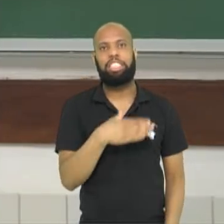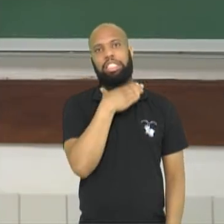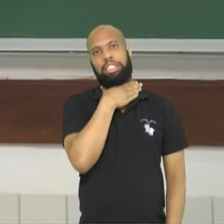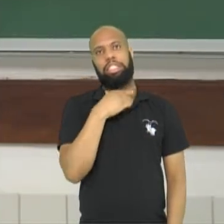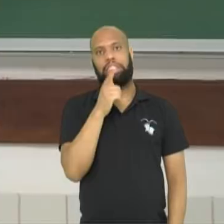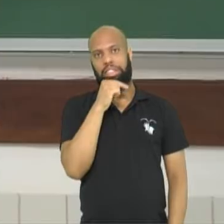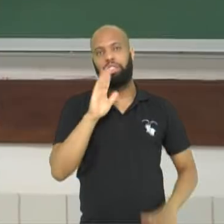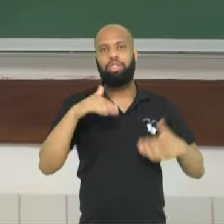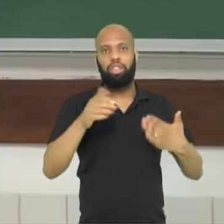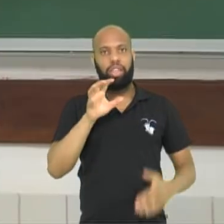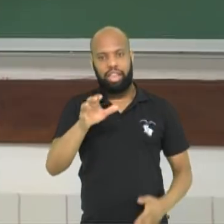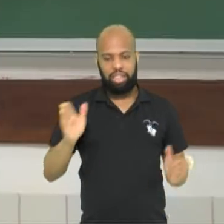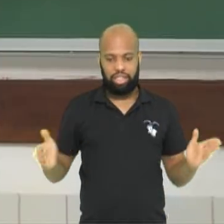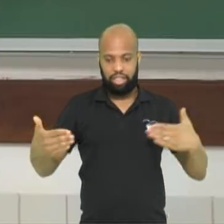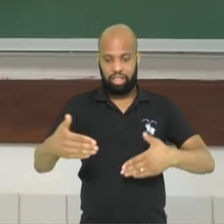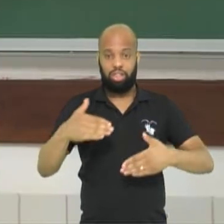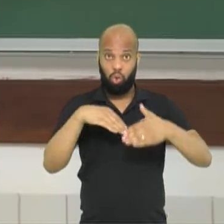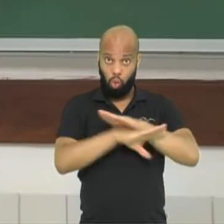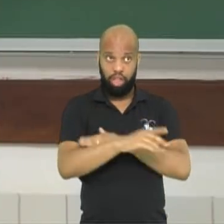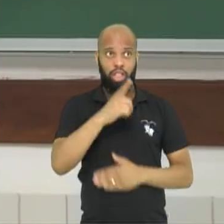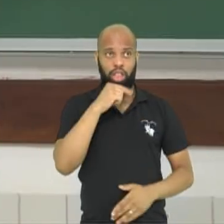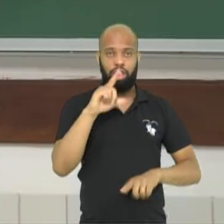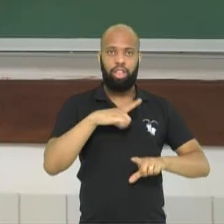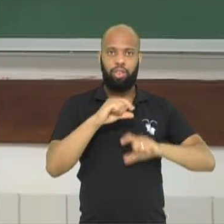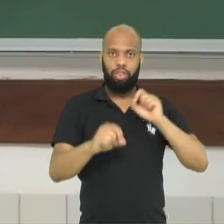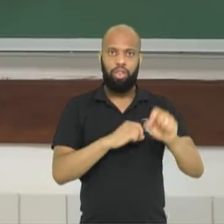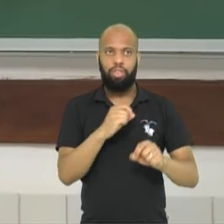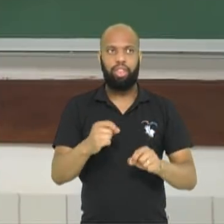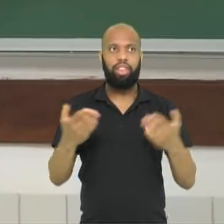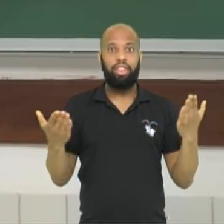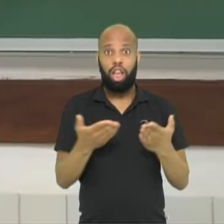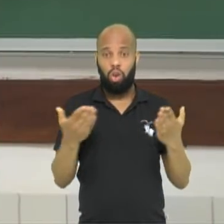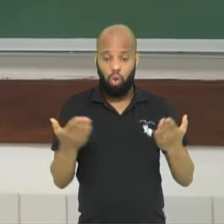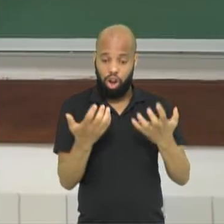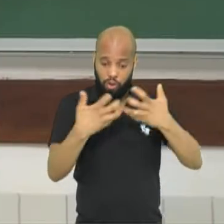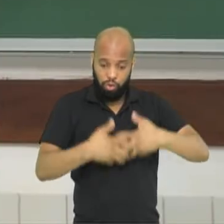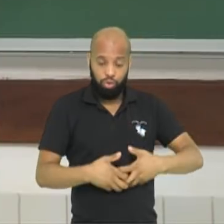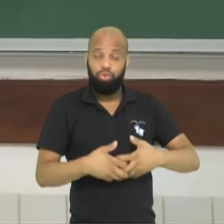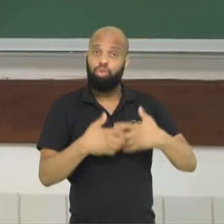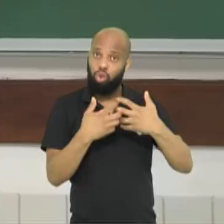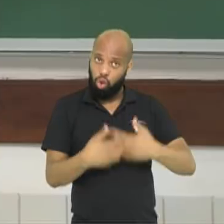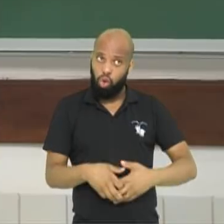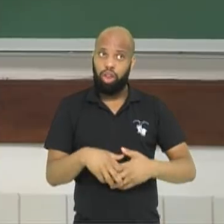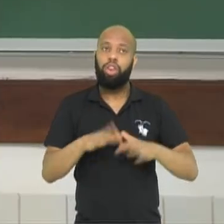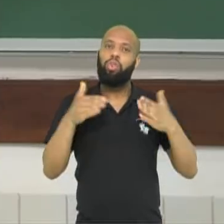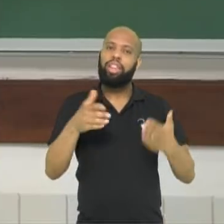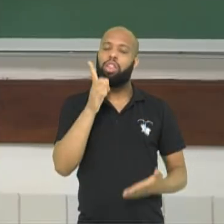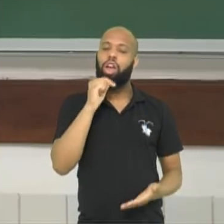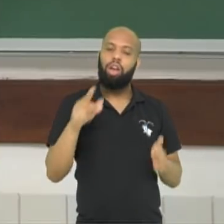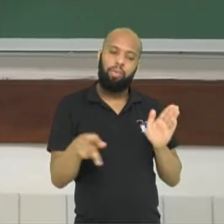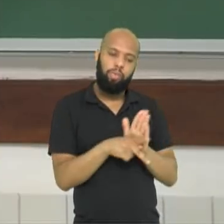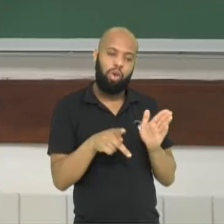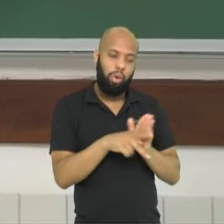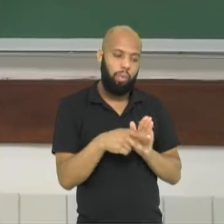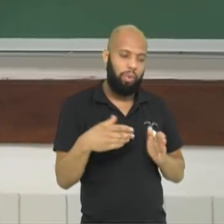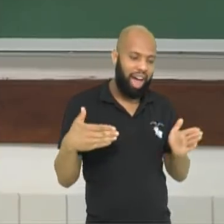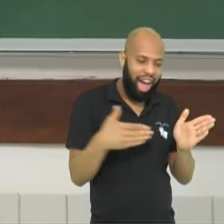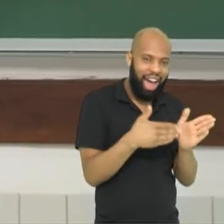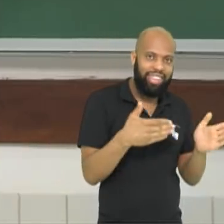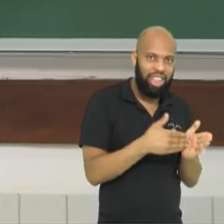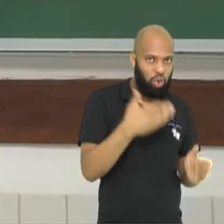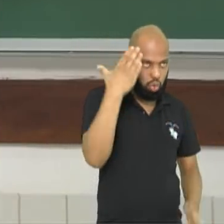e esse reservatório, esse sistema, ele foi reativado. Lógico, hoje ele não conseguiria trazer água até Curitiba, porque esta